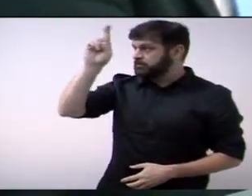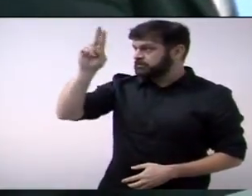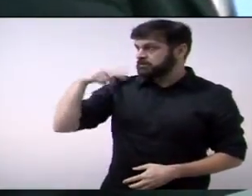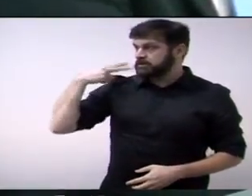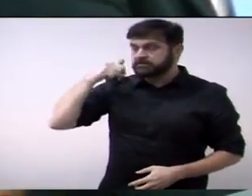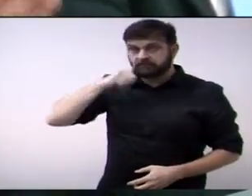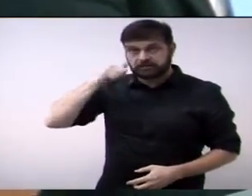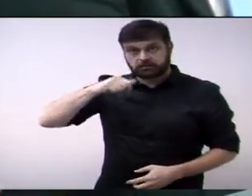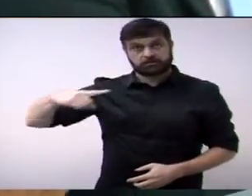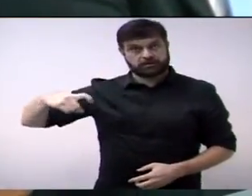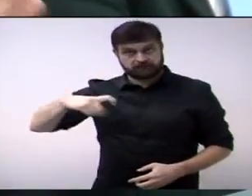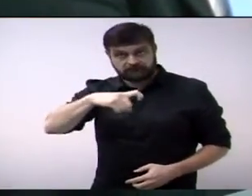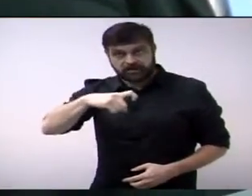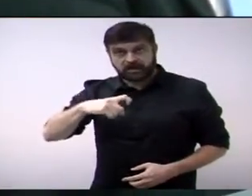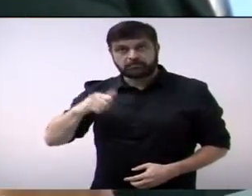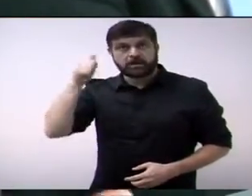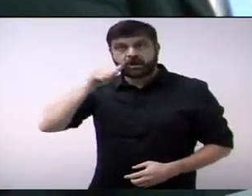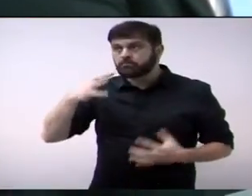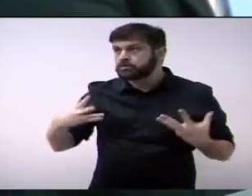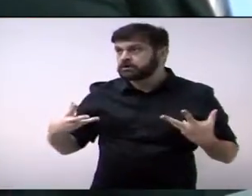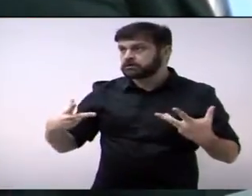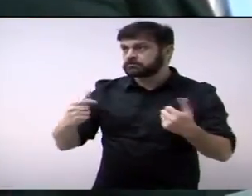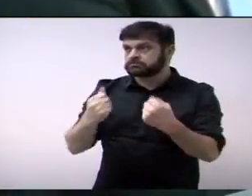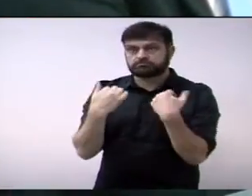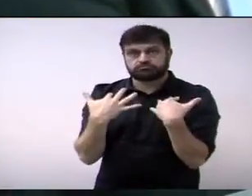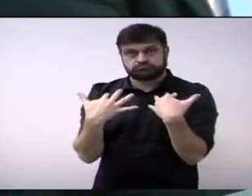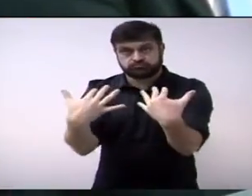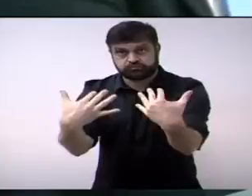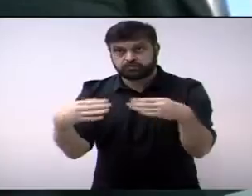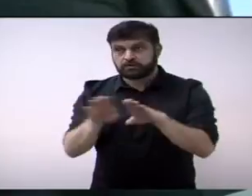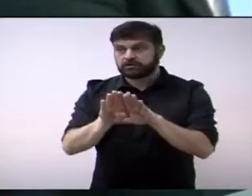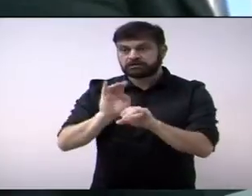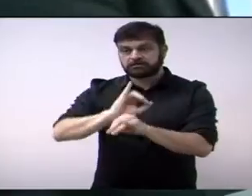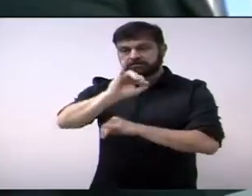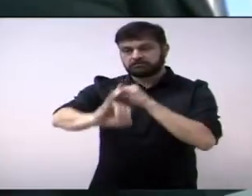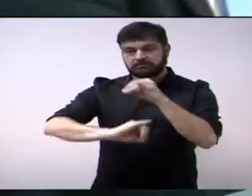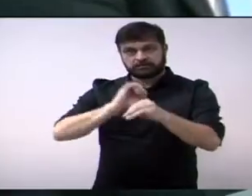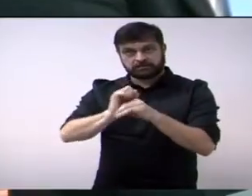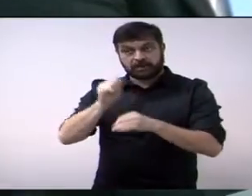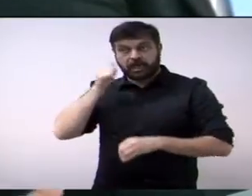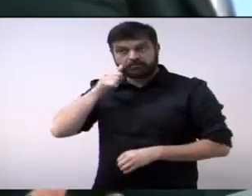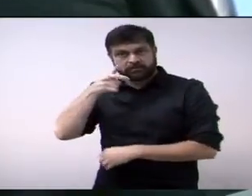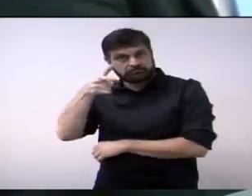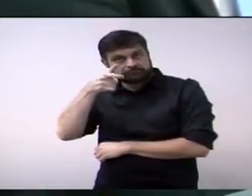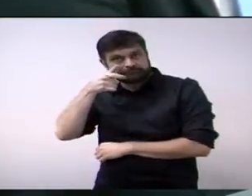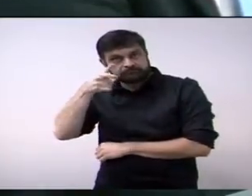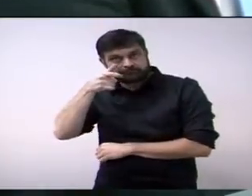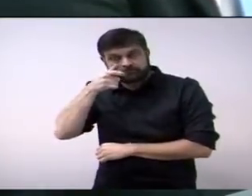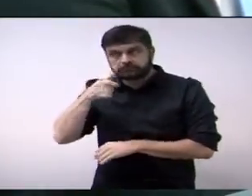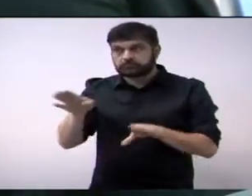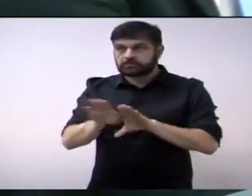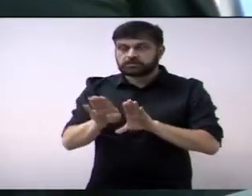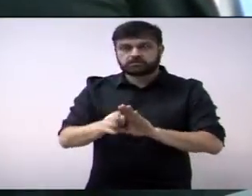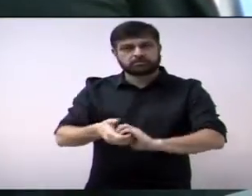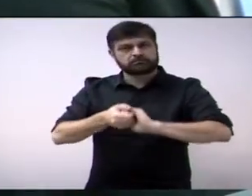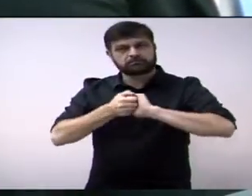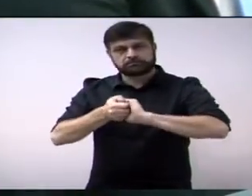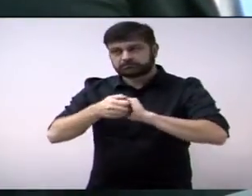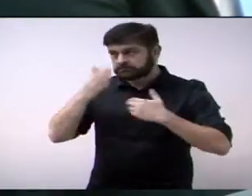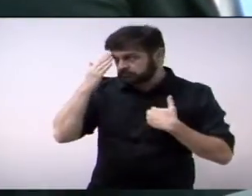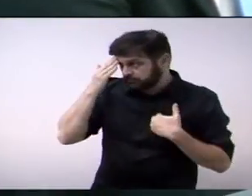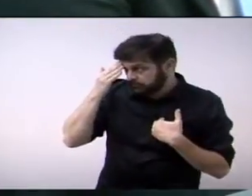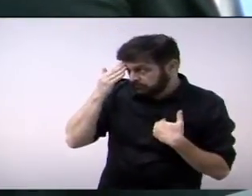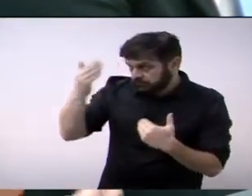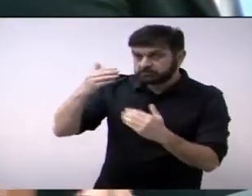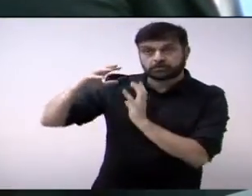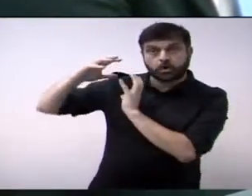Ramalho e todas as mulheres da plateia, aquelas que nos assistem pela internet. E já faço um gancho aqui para agradecer meu companheiro